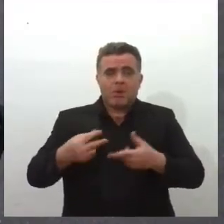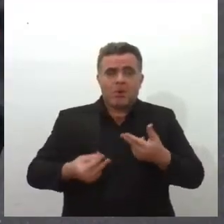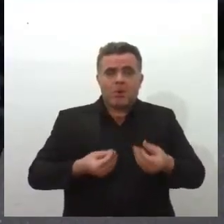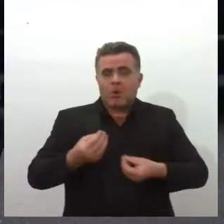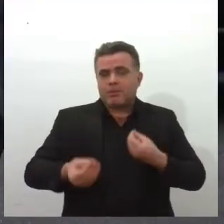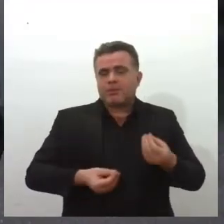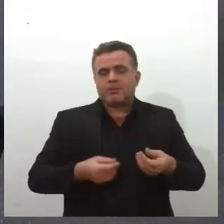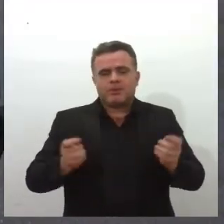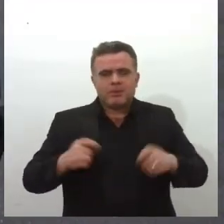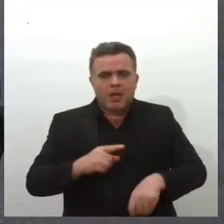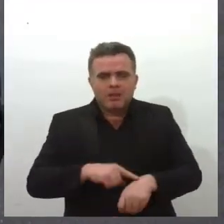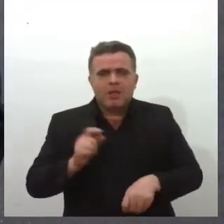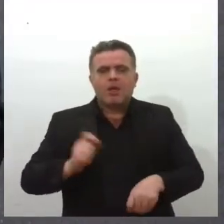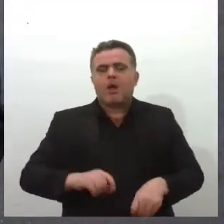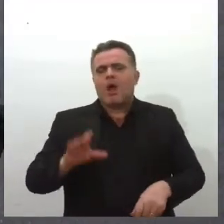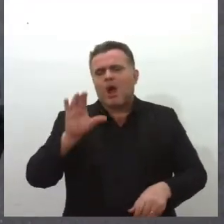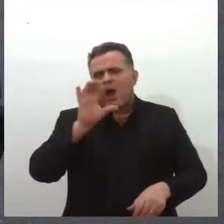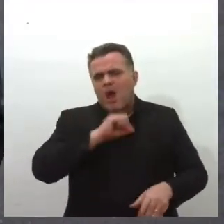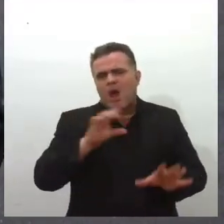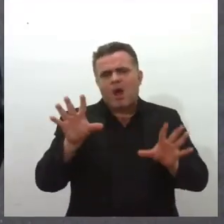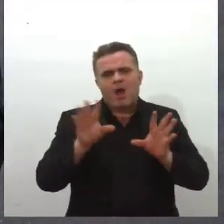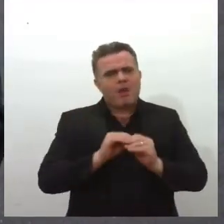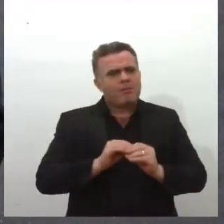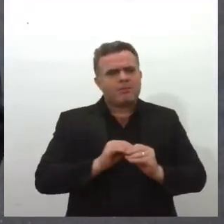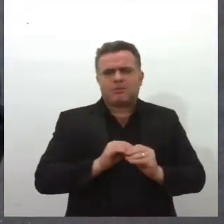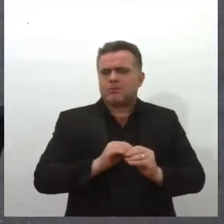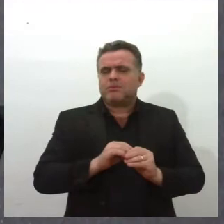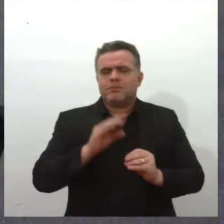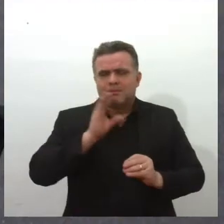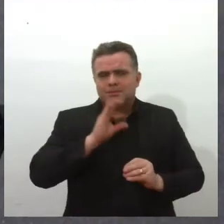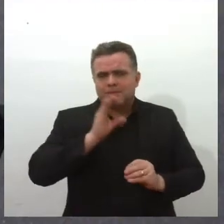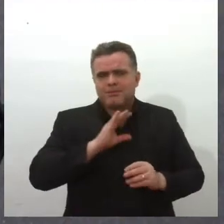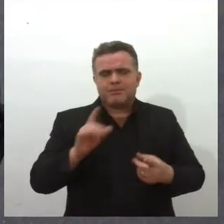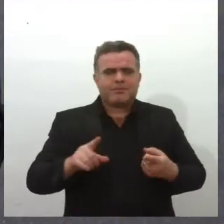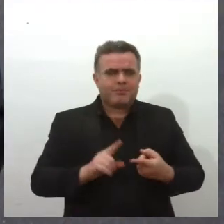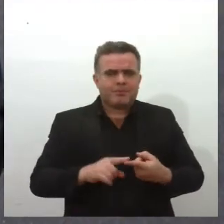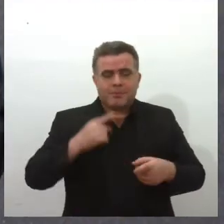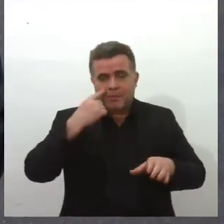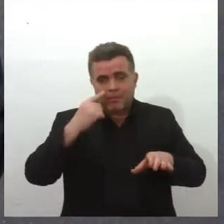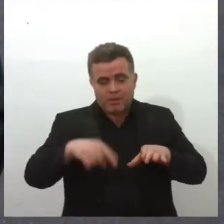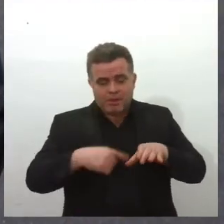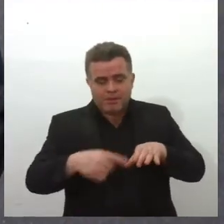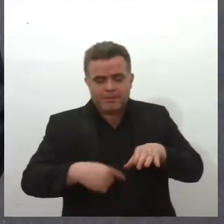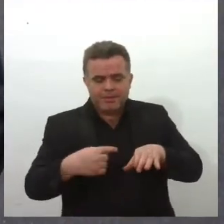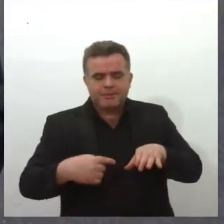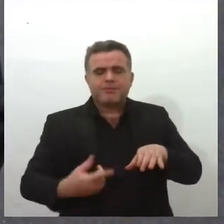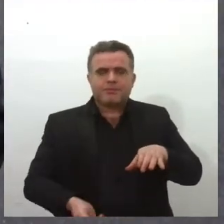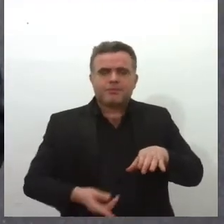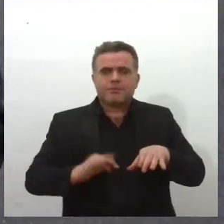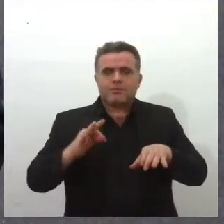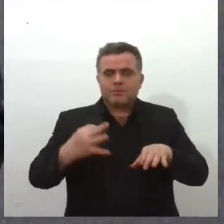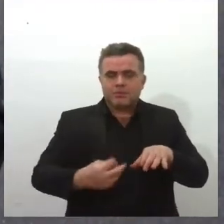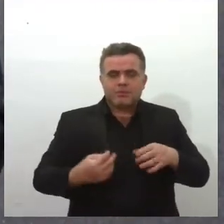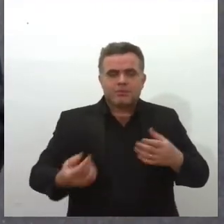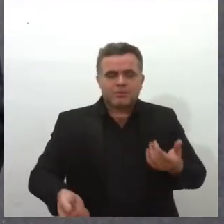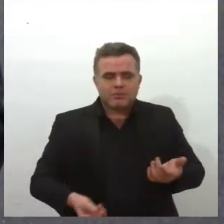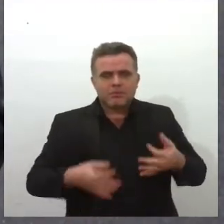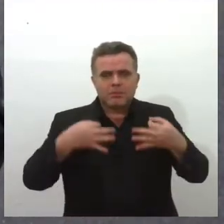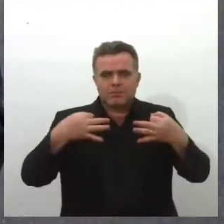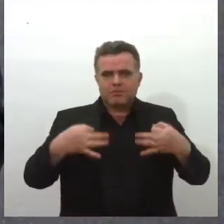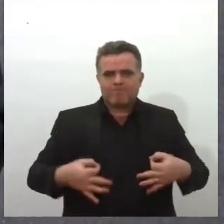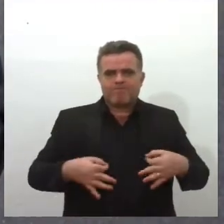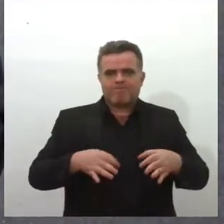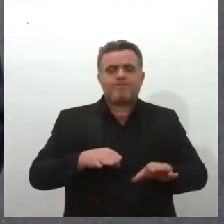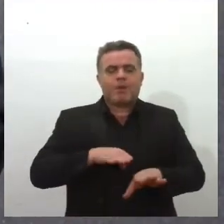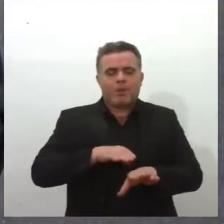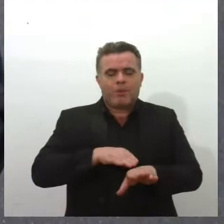tempo, faça aquele breve checklist que nós já falamos. É o quê? Verificar a situação geral dos seus pneus, se o veículo está devidamente alinhado,